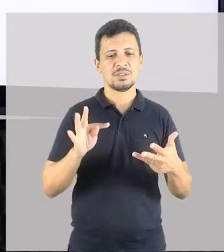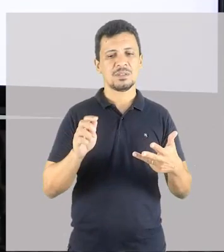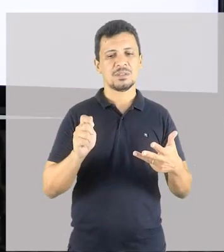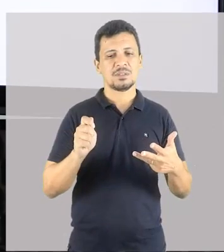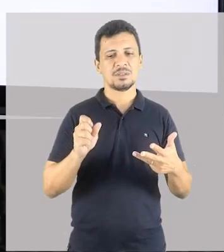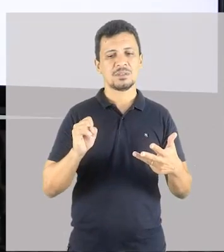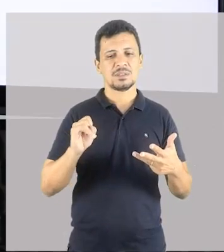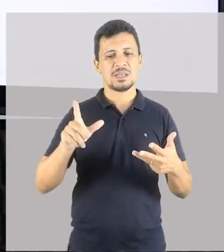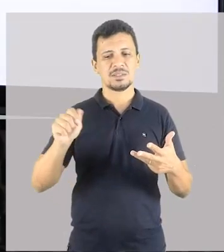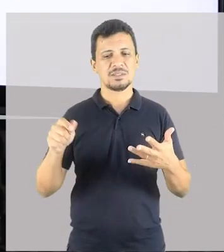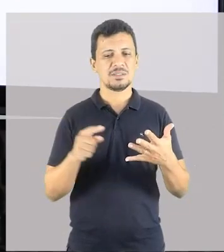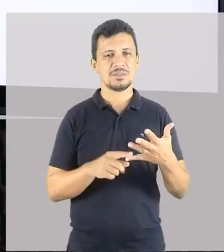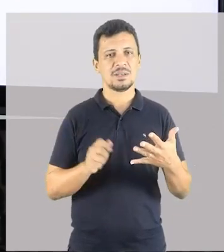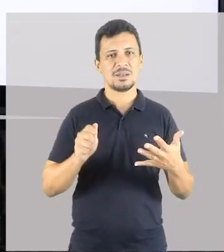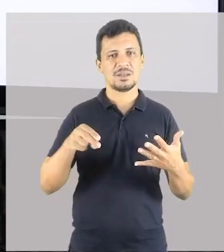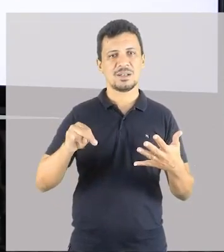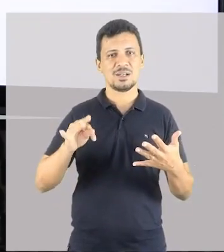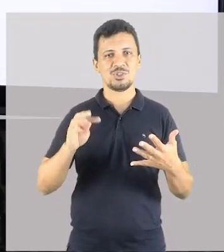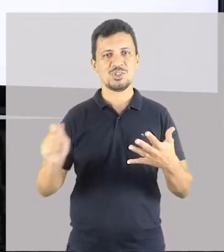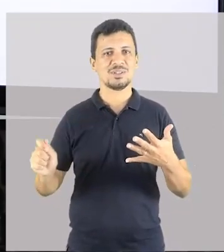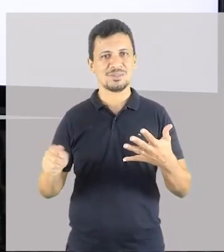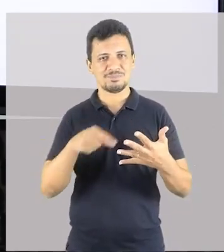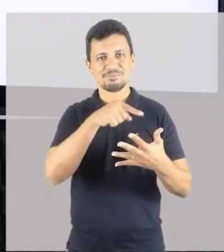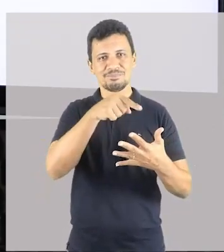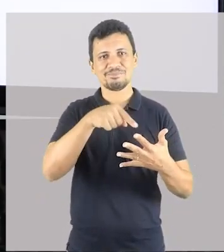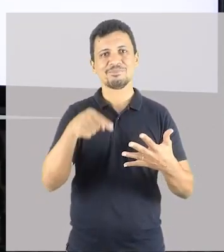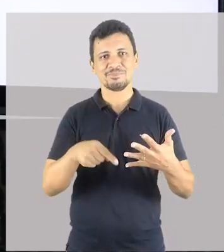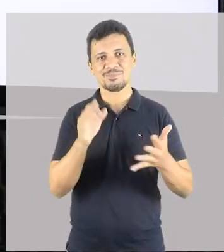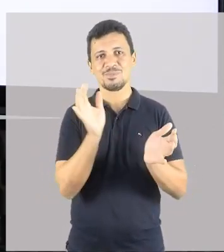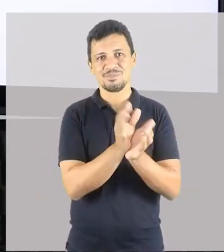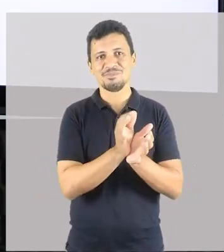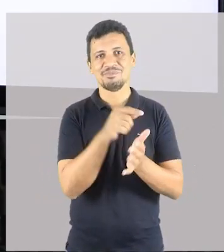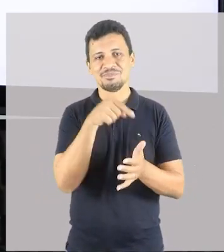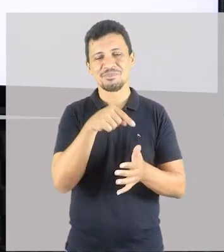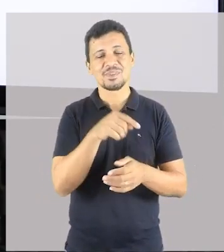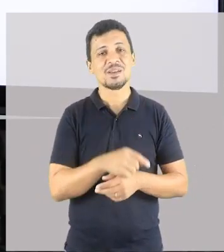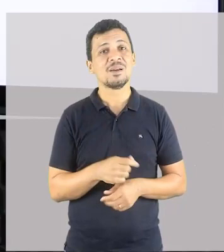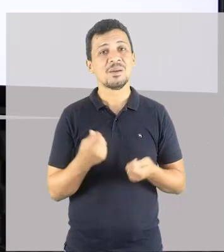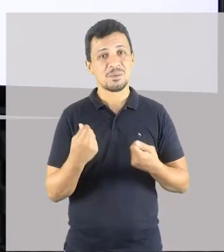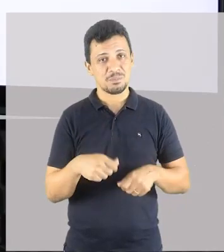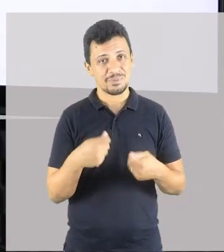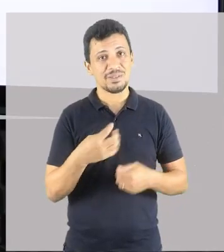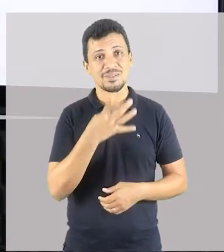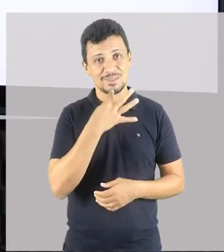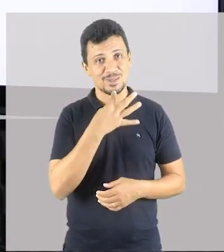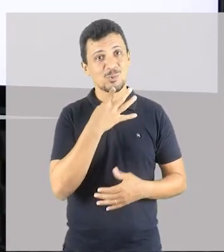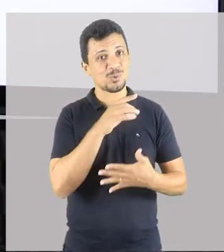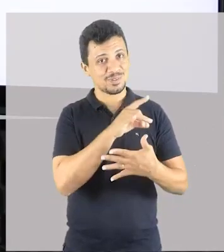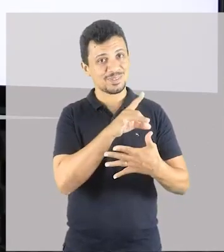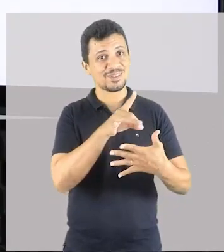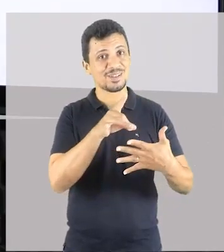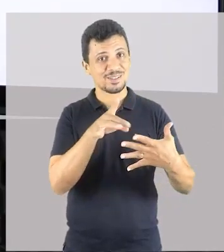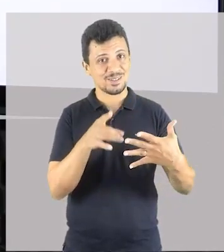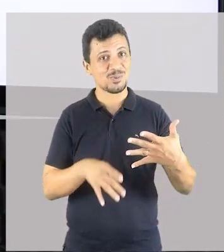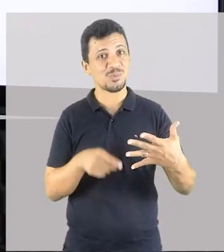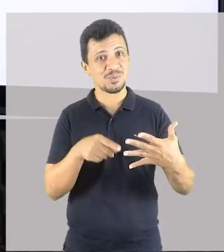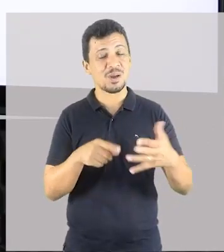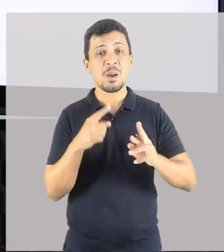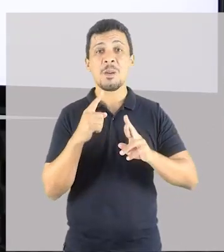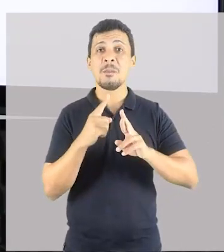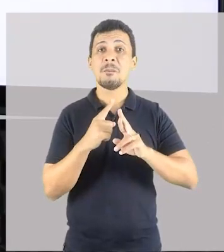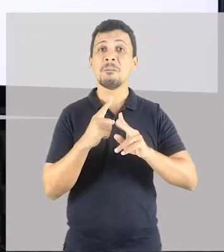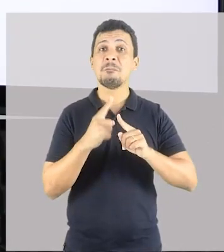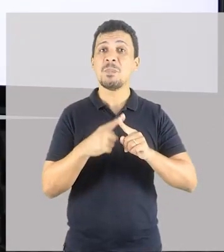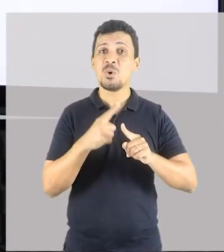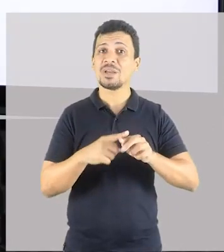do Amaral e a Anita Mafaldi, certo? É bom saber quem são esses grupos dos cinco, porque eles têm um